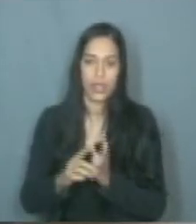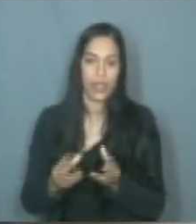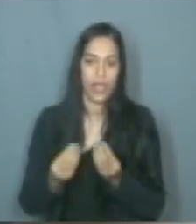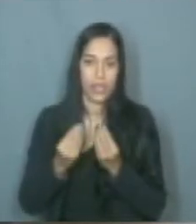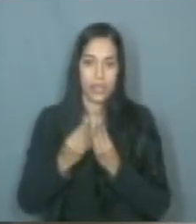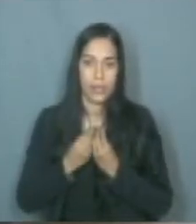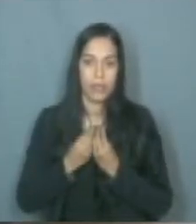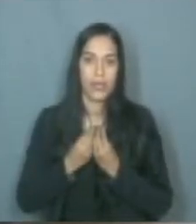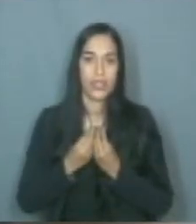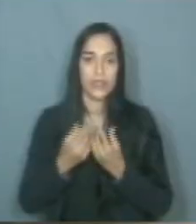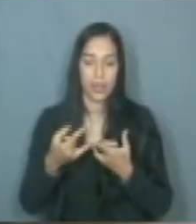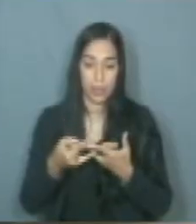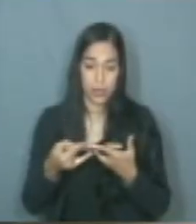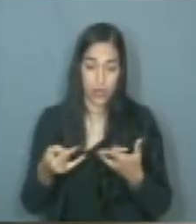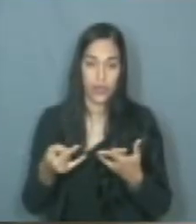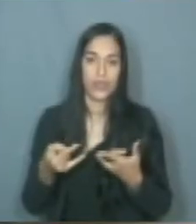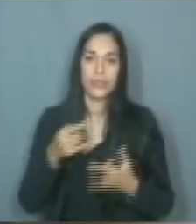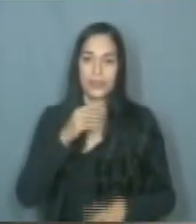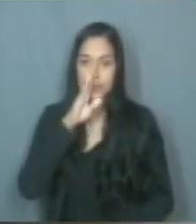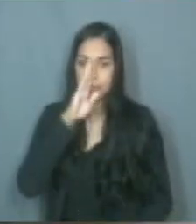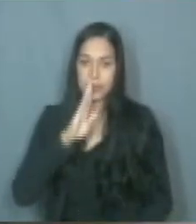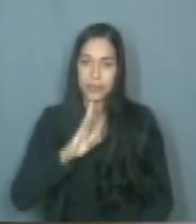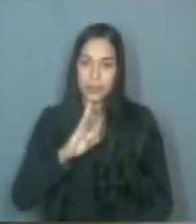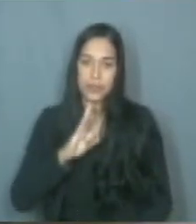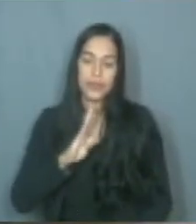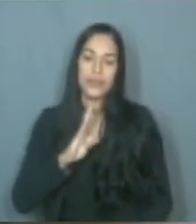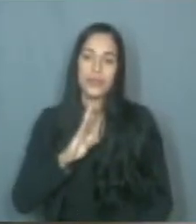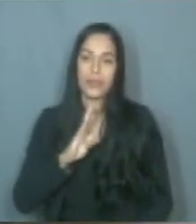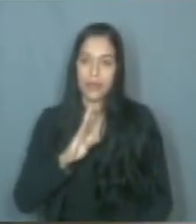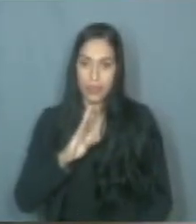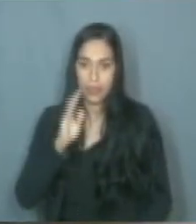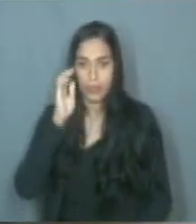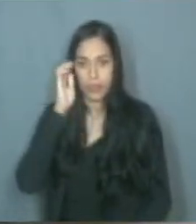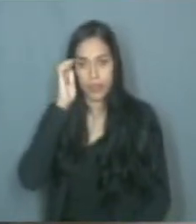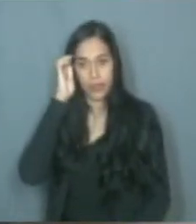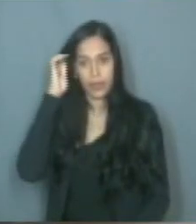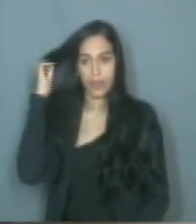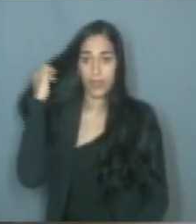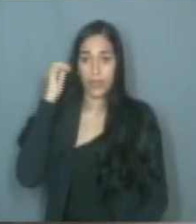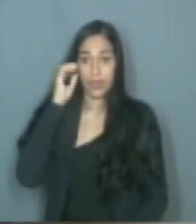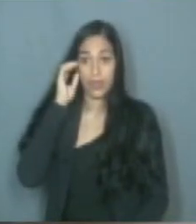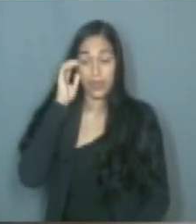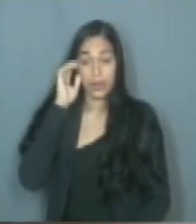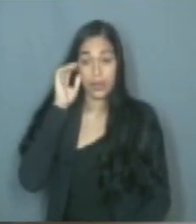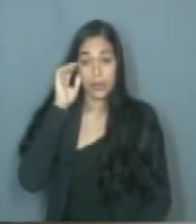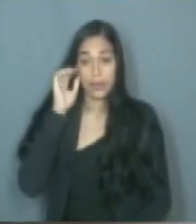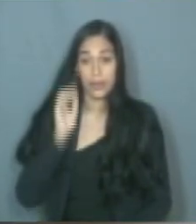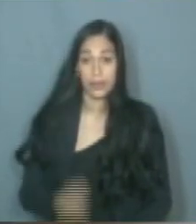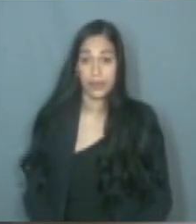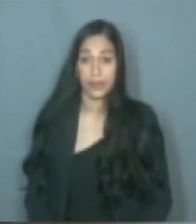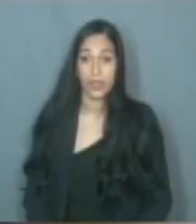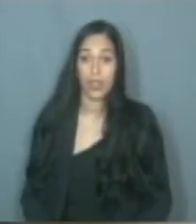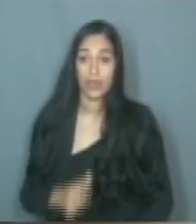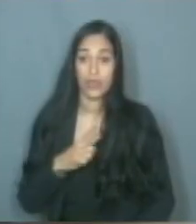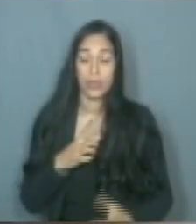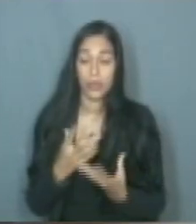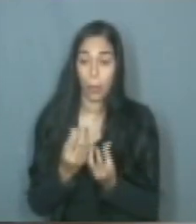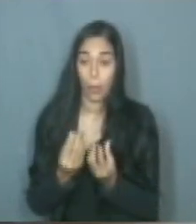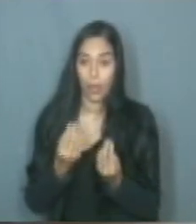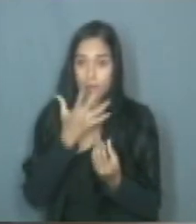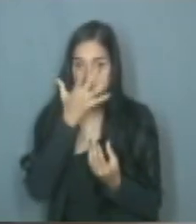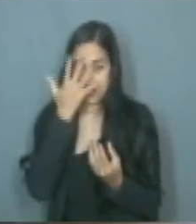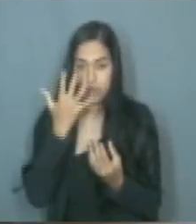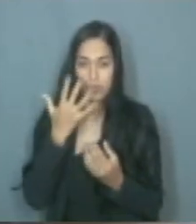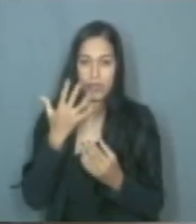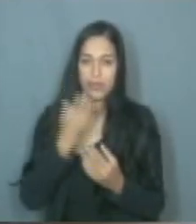receber absorventes de modo gratuito. Porém, nós temos muitas pessoas em situação de rua